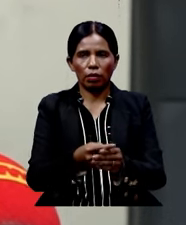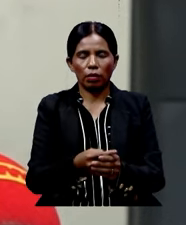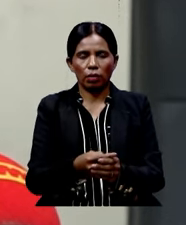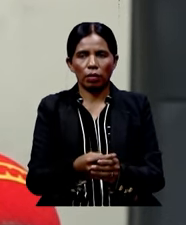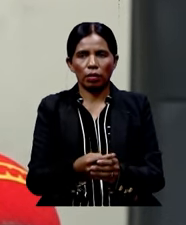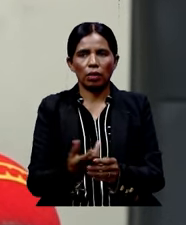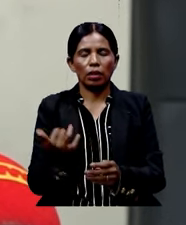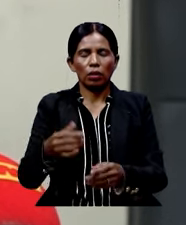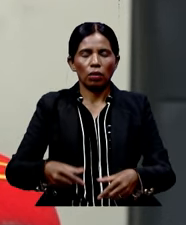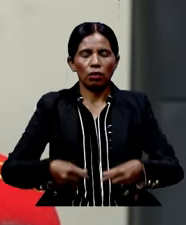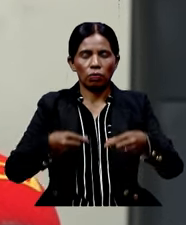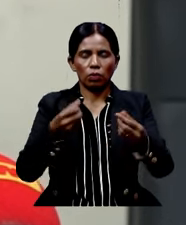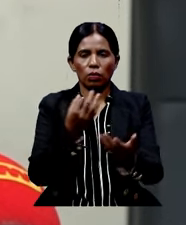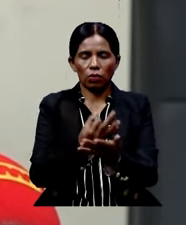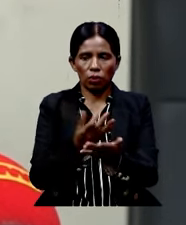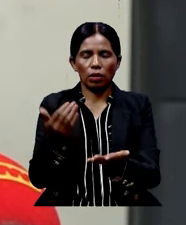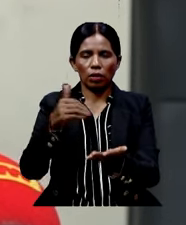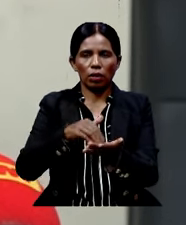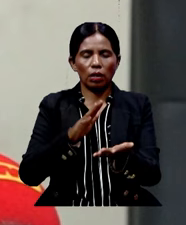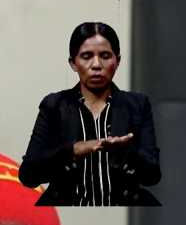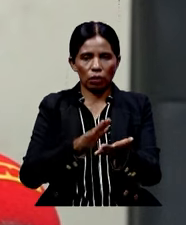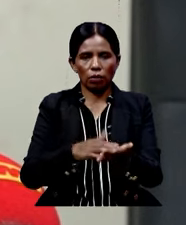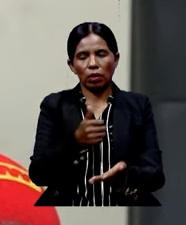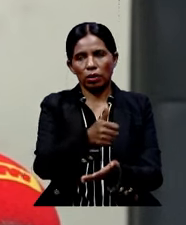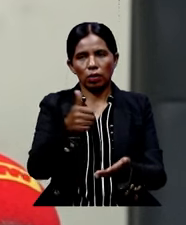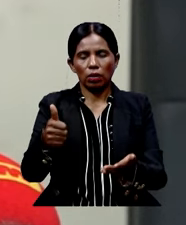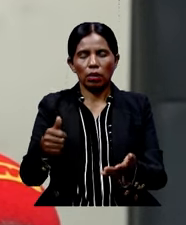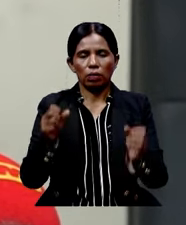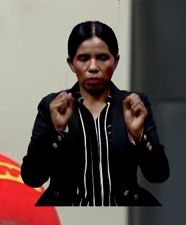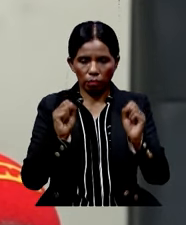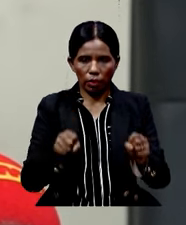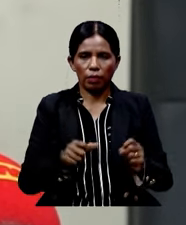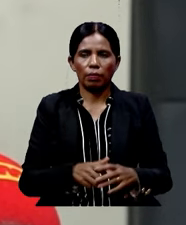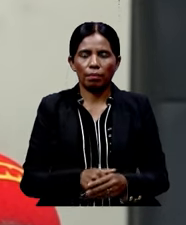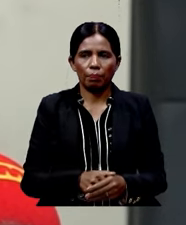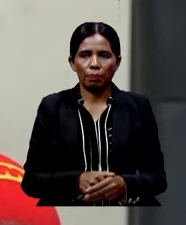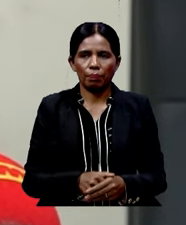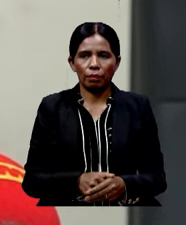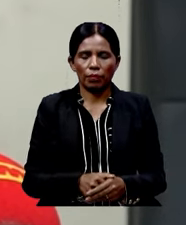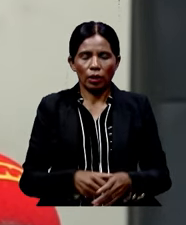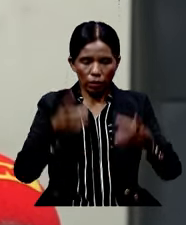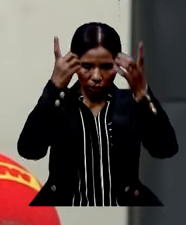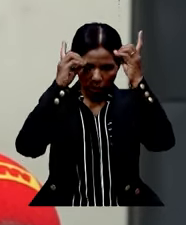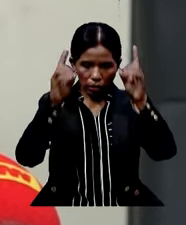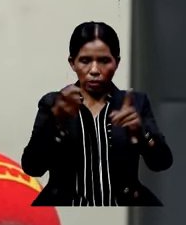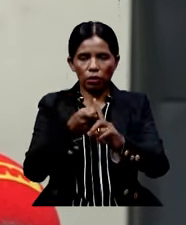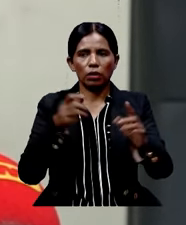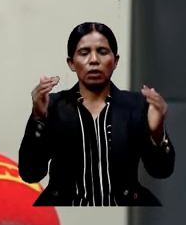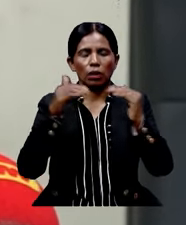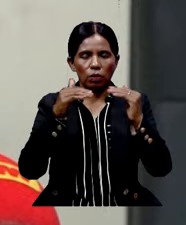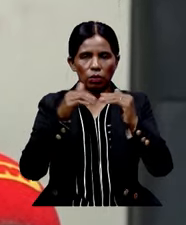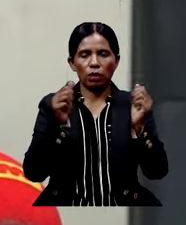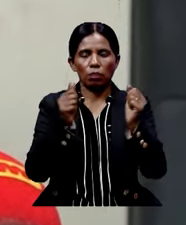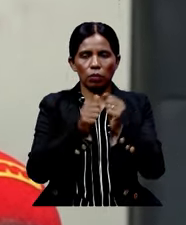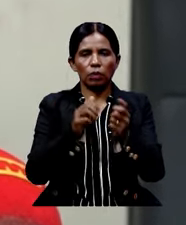Provideramente se entrega filafali ba eskola ida-ida hodi asegura hodi deside lihusi reunion entre